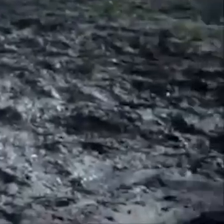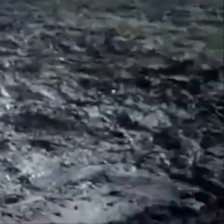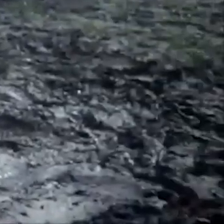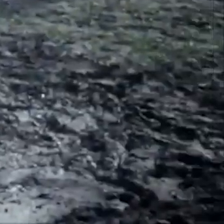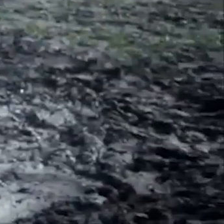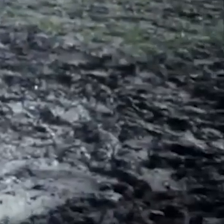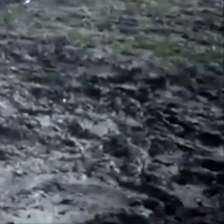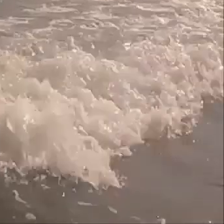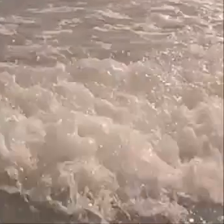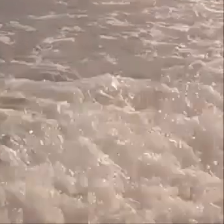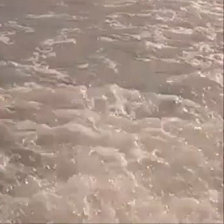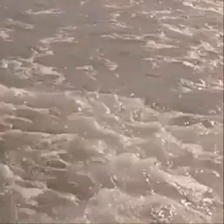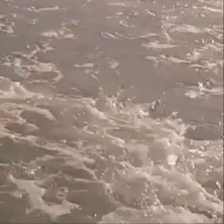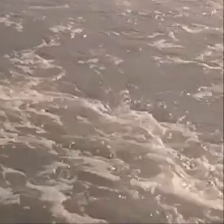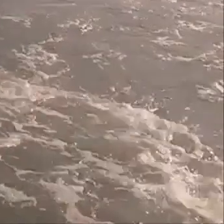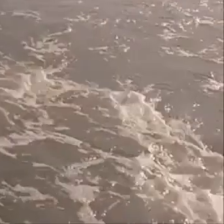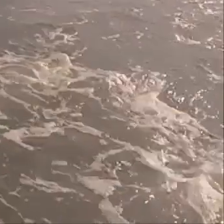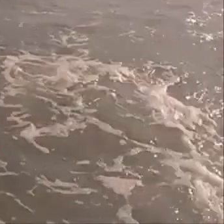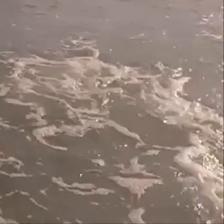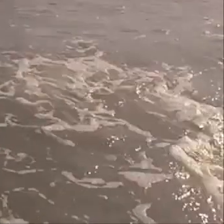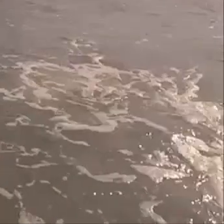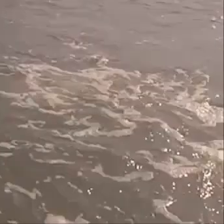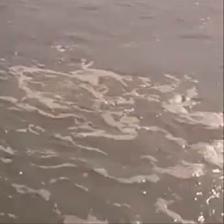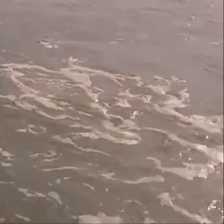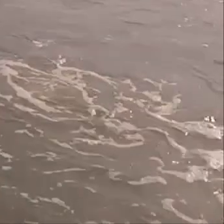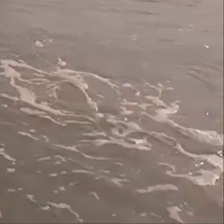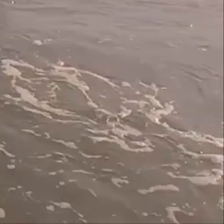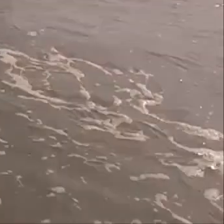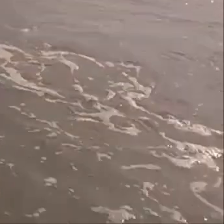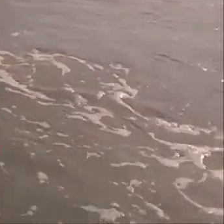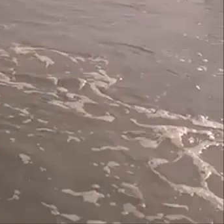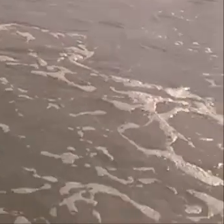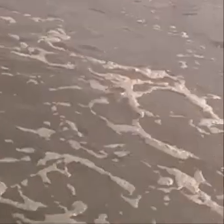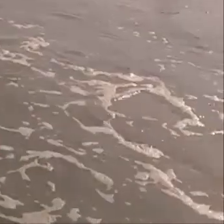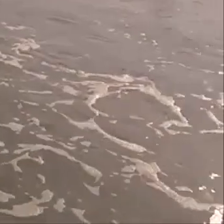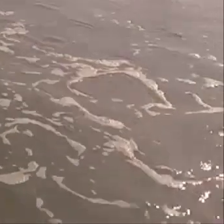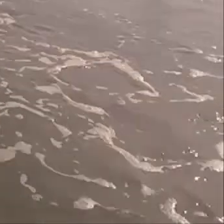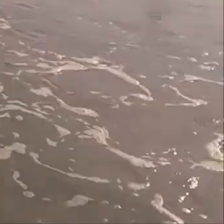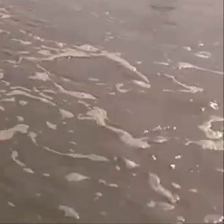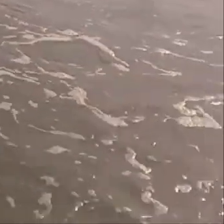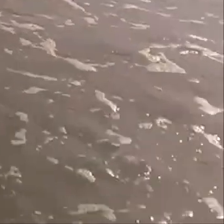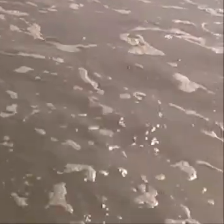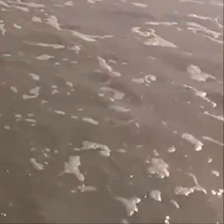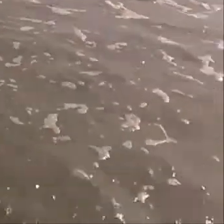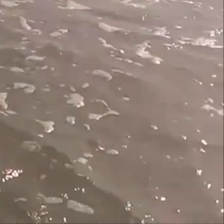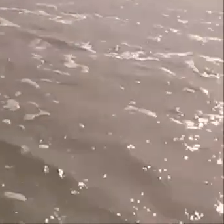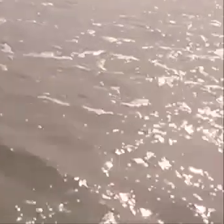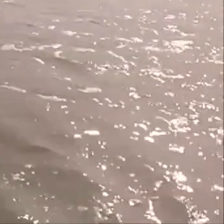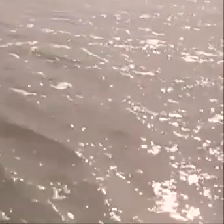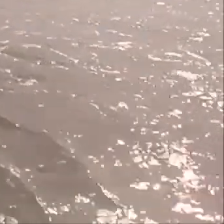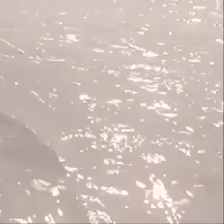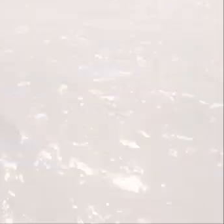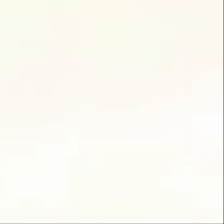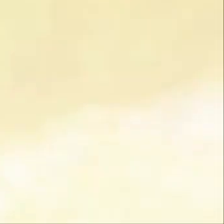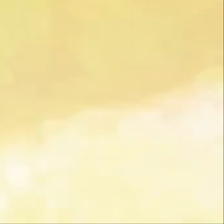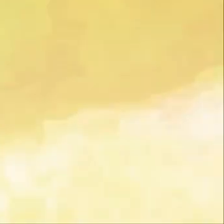tranquilo. Só sei dançar com você, isso é o que